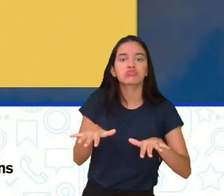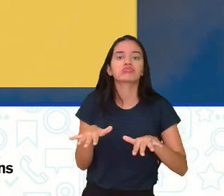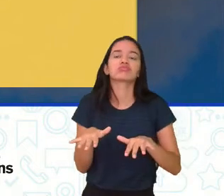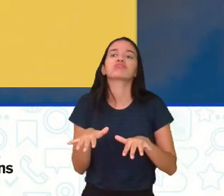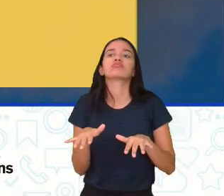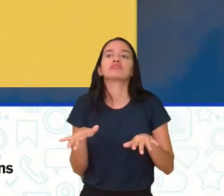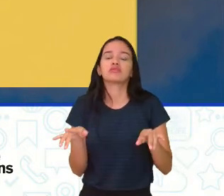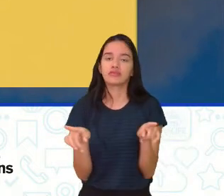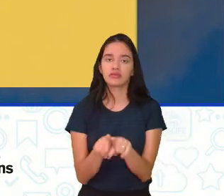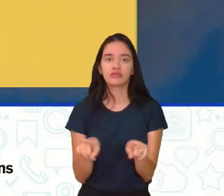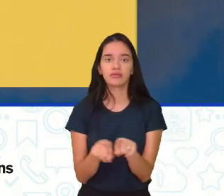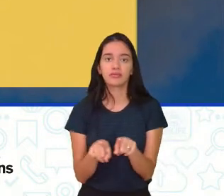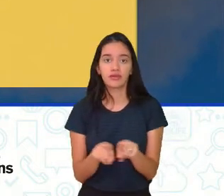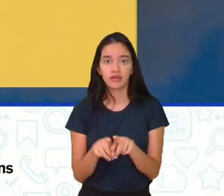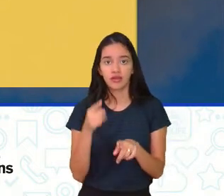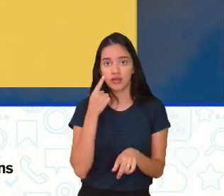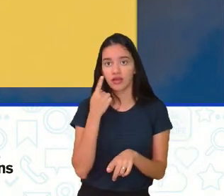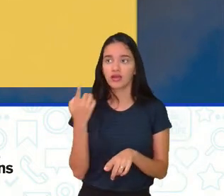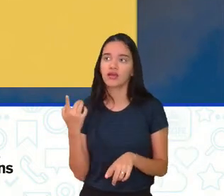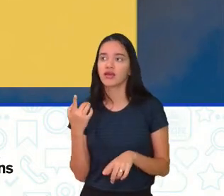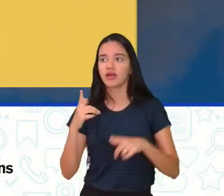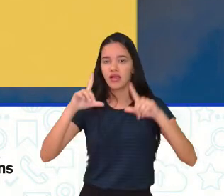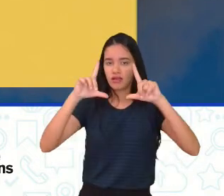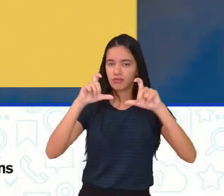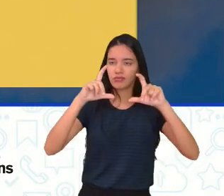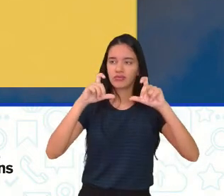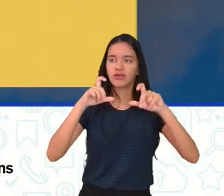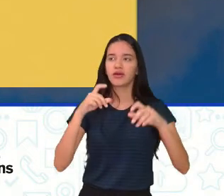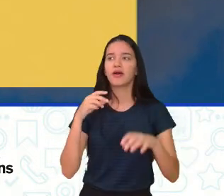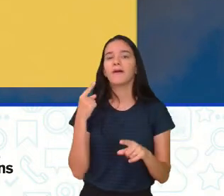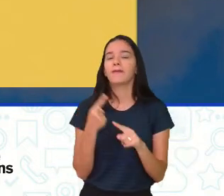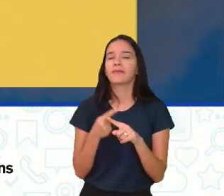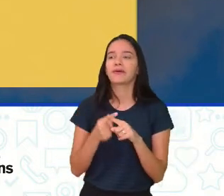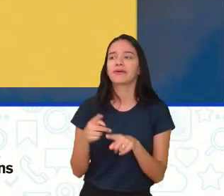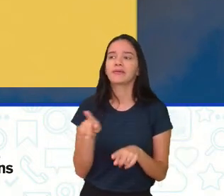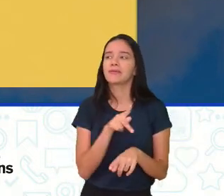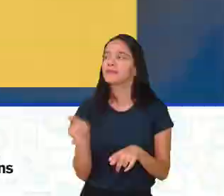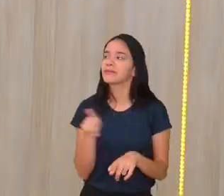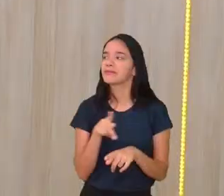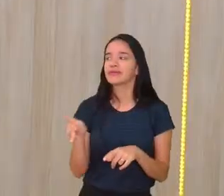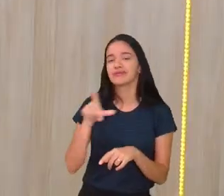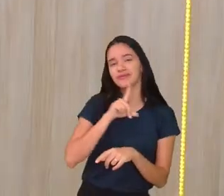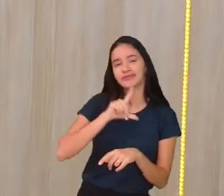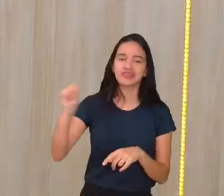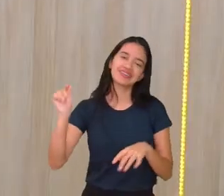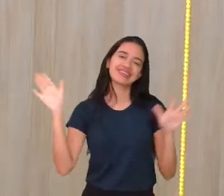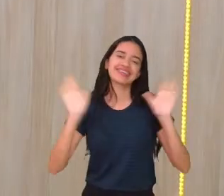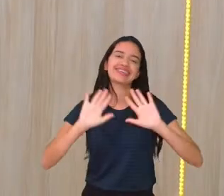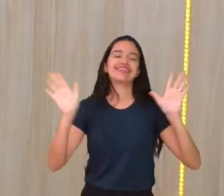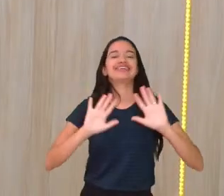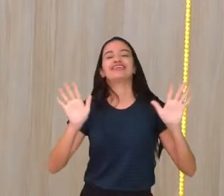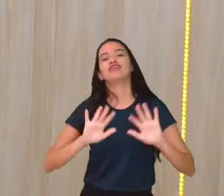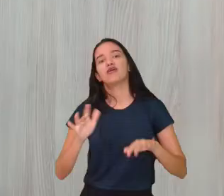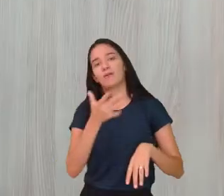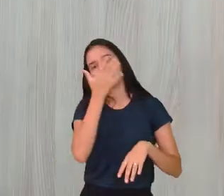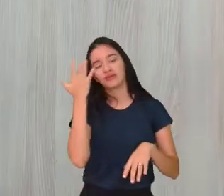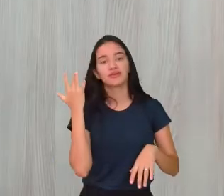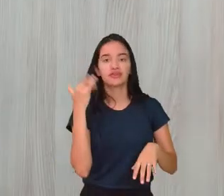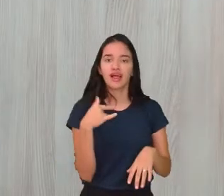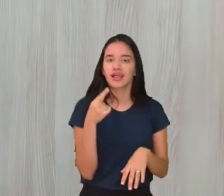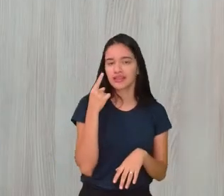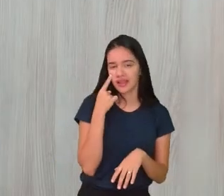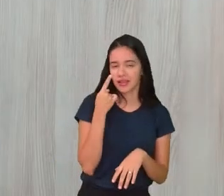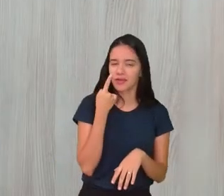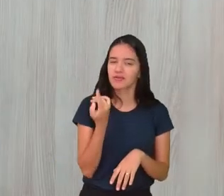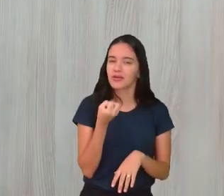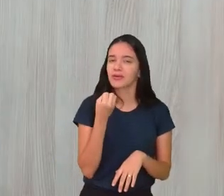emissão de gases. Dá um print aí, porque o professor Giorgio já vai se despedindo ali. Pessoal, tá vendo como o